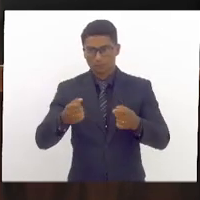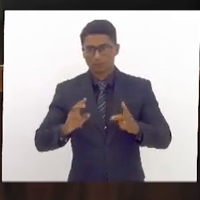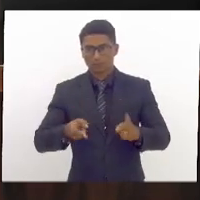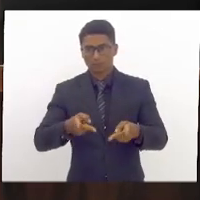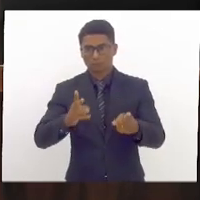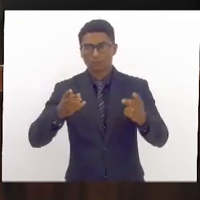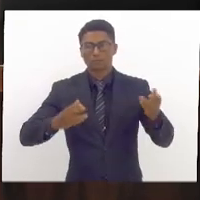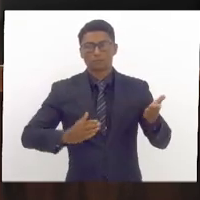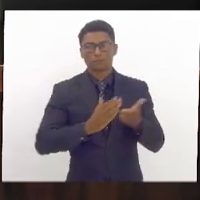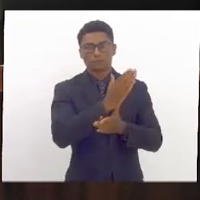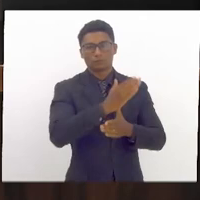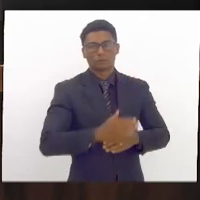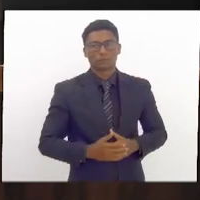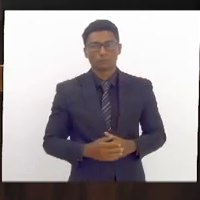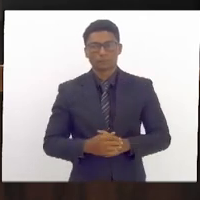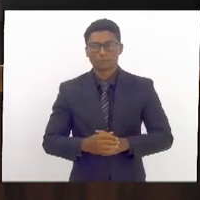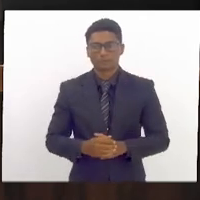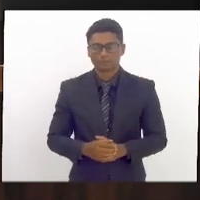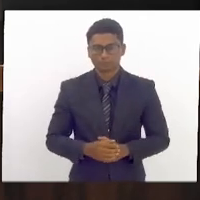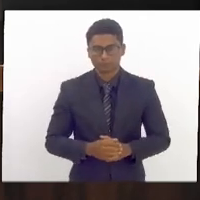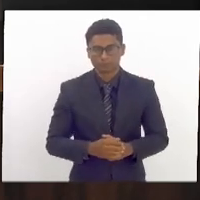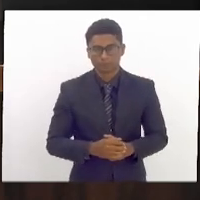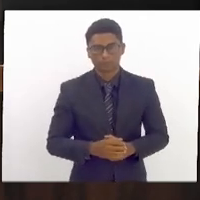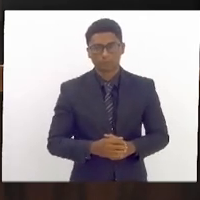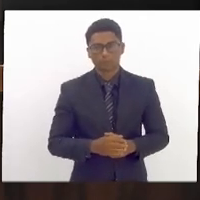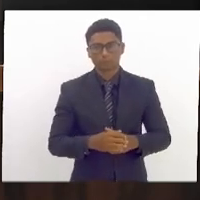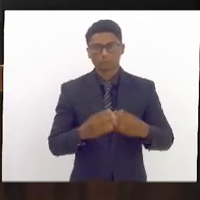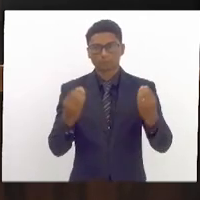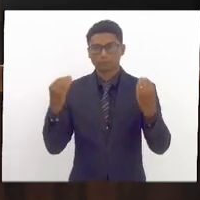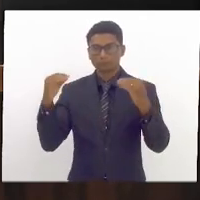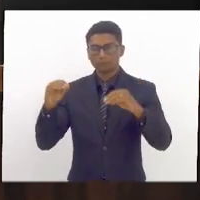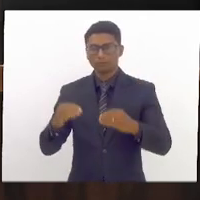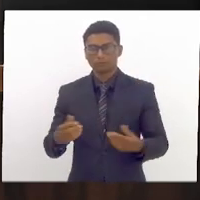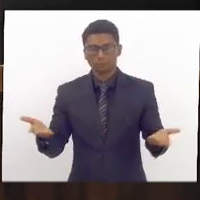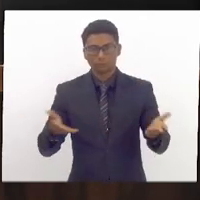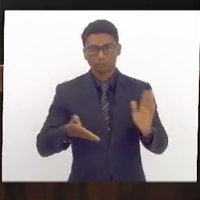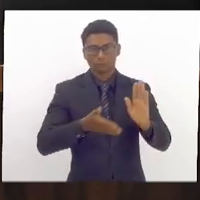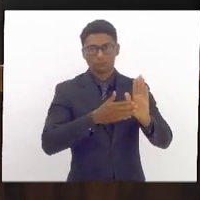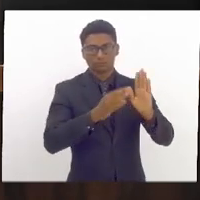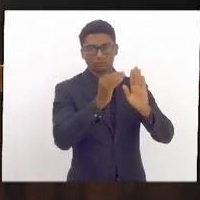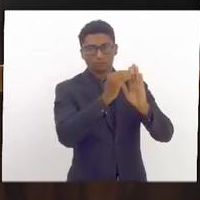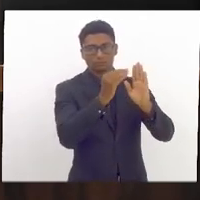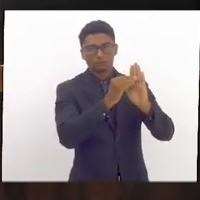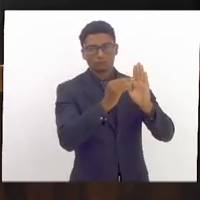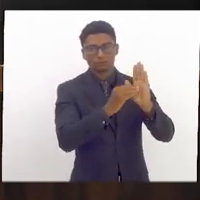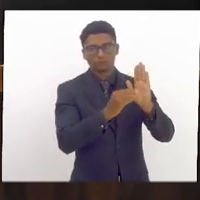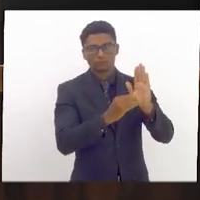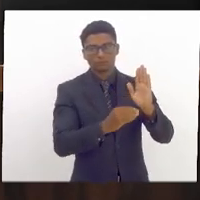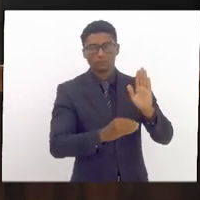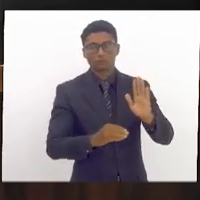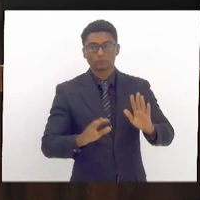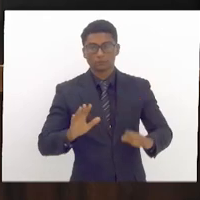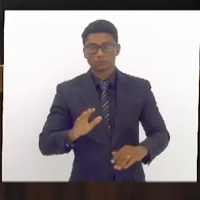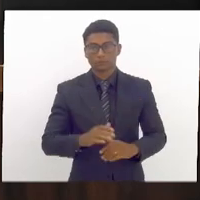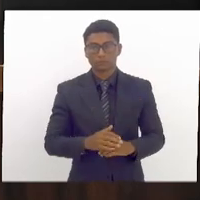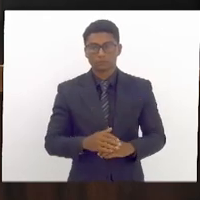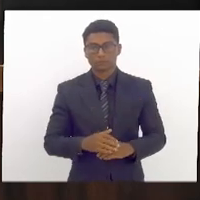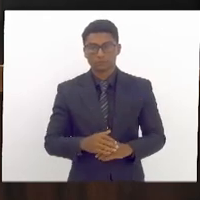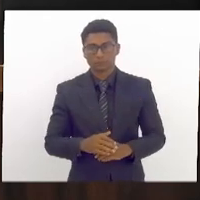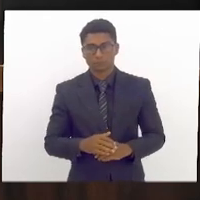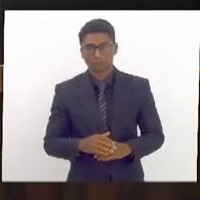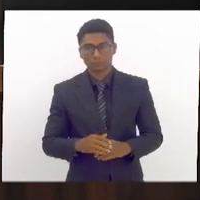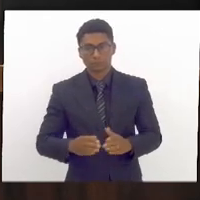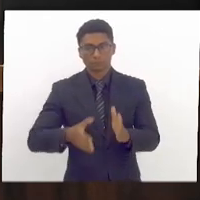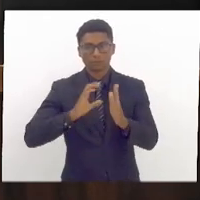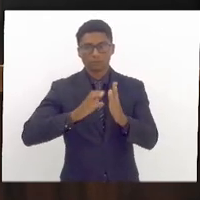estão. Aprovado, vai a promulgação. Incluído na hora do dia, de acordo com o inciso... Opa, abstenção aqui da